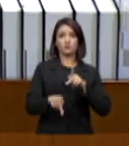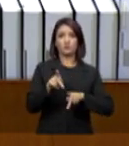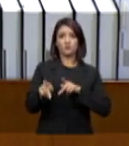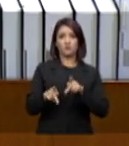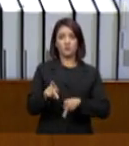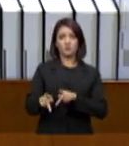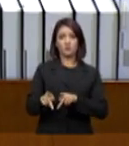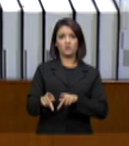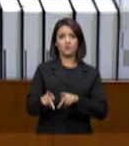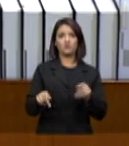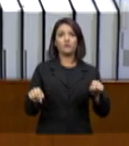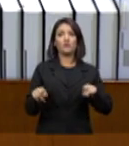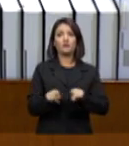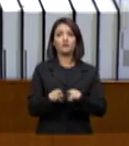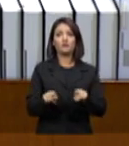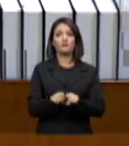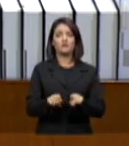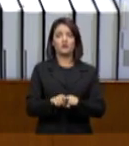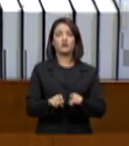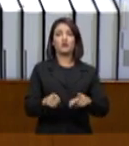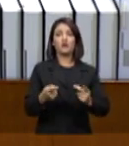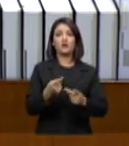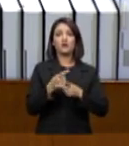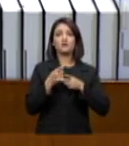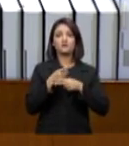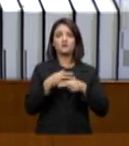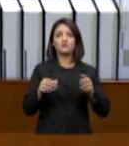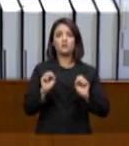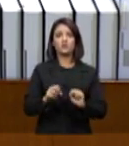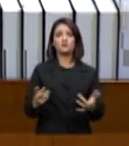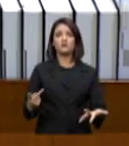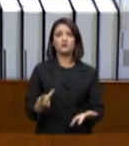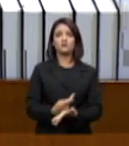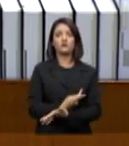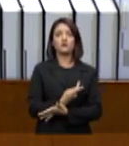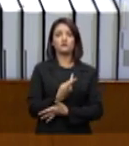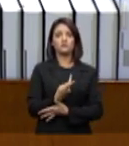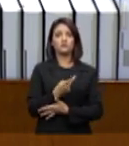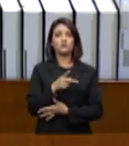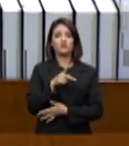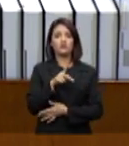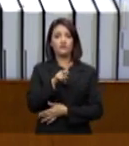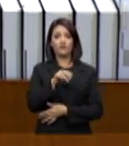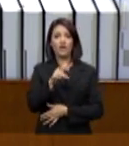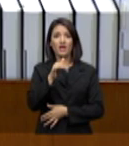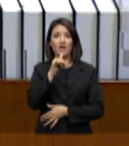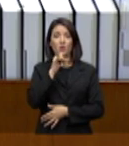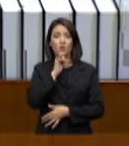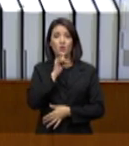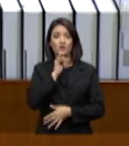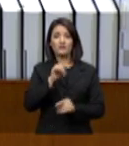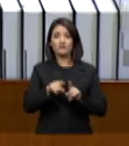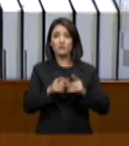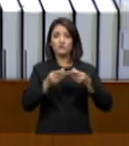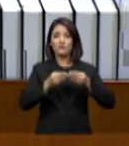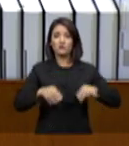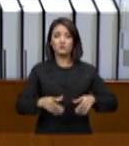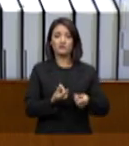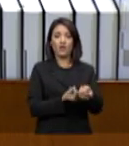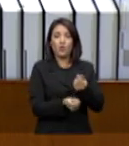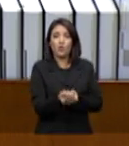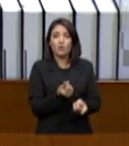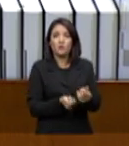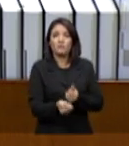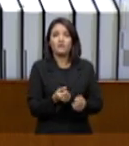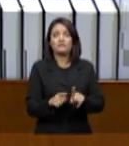e aos efeitos colaterais que haverá por exemplo na economia e na vida